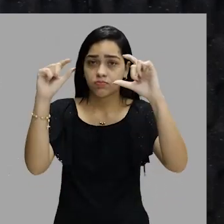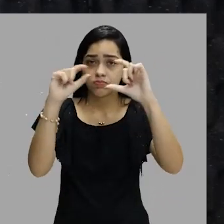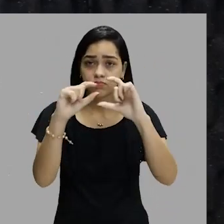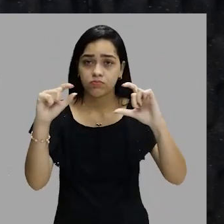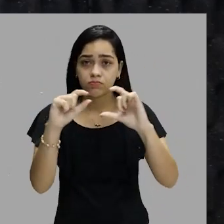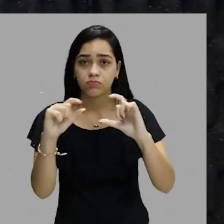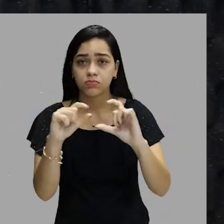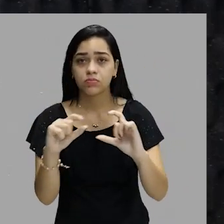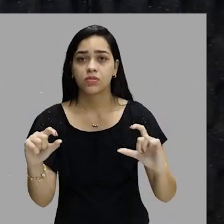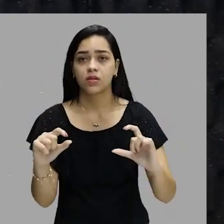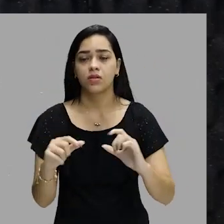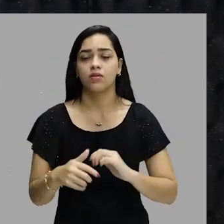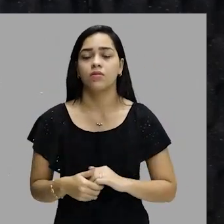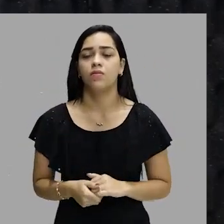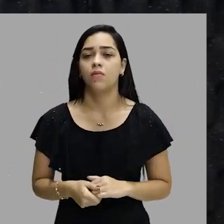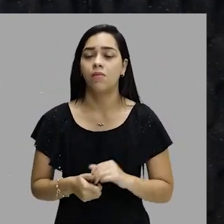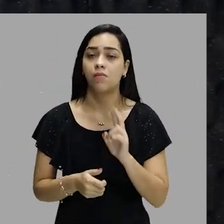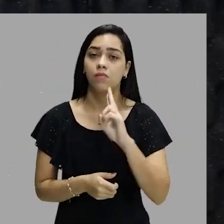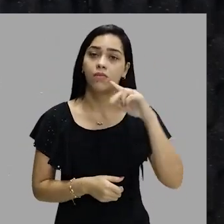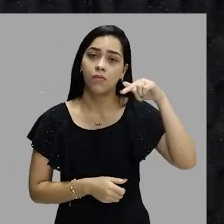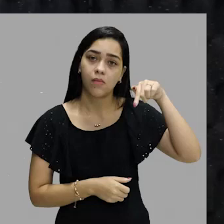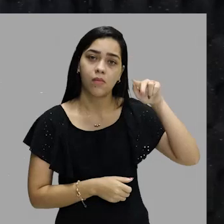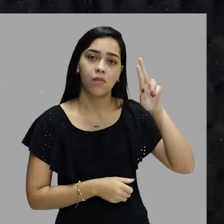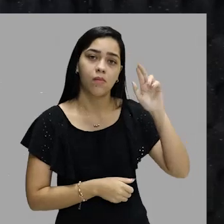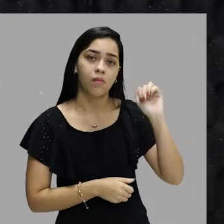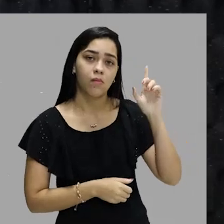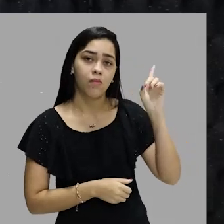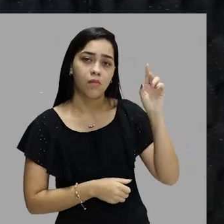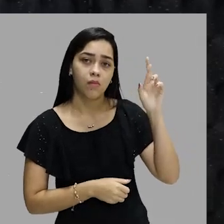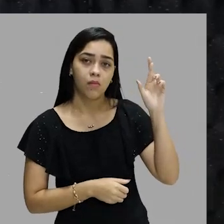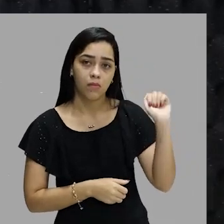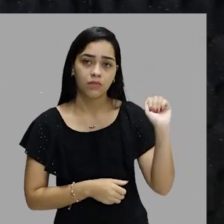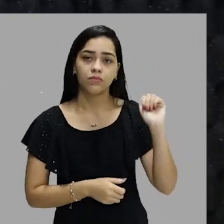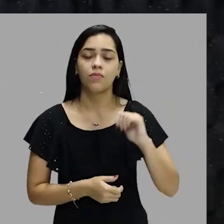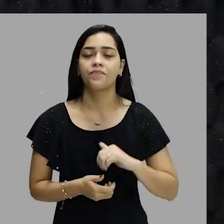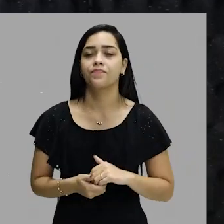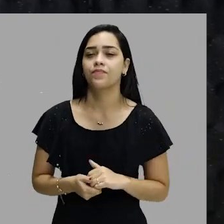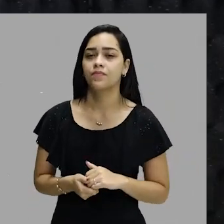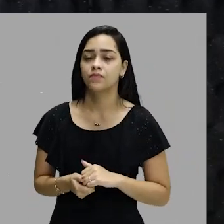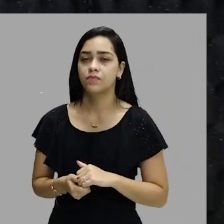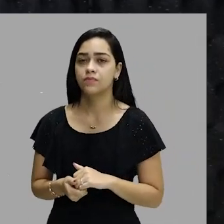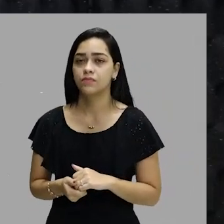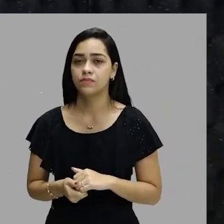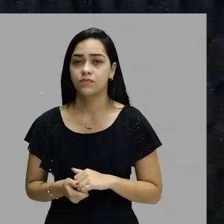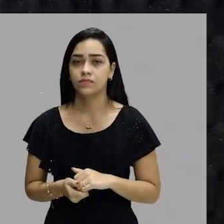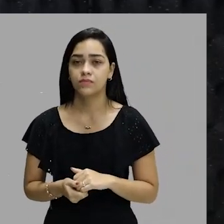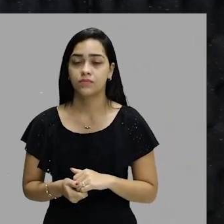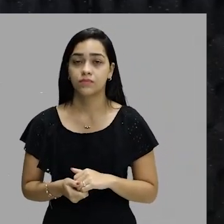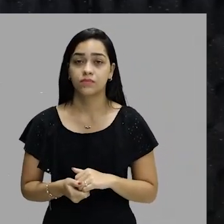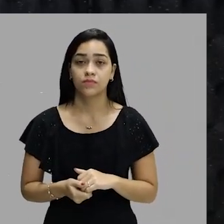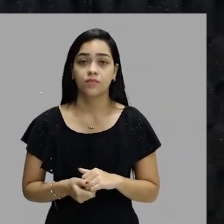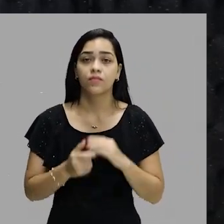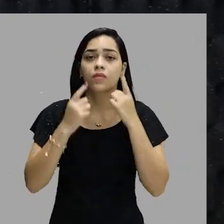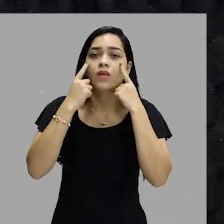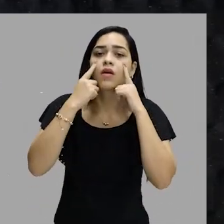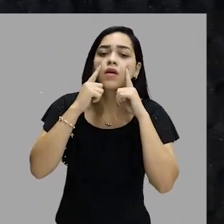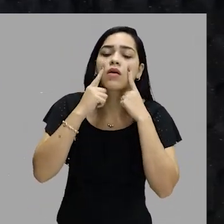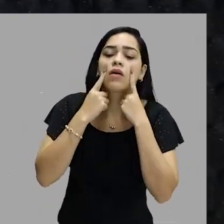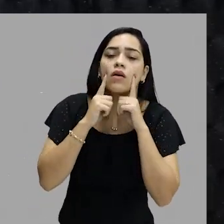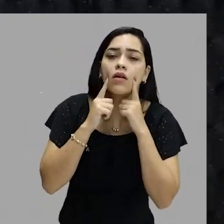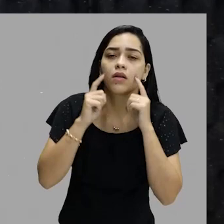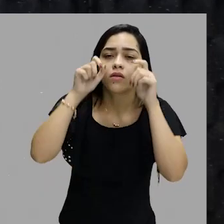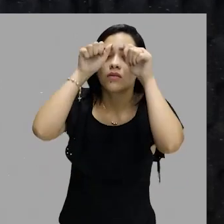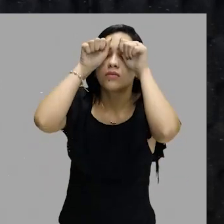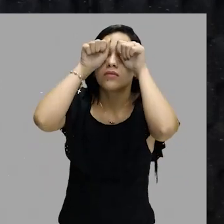Esse conjunto de versos é chamado de quadra, tá? 1, 2, 3, 4. Se uma lágrima as